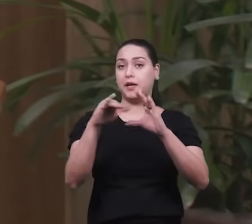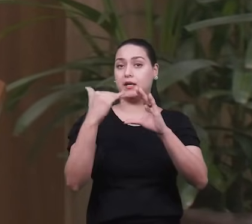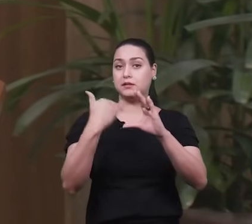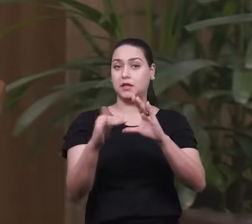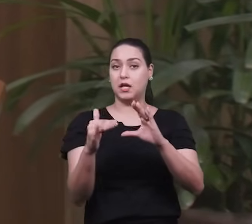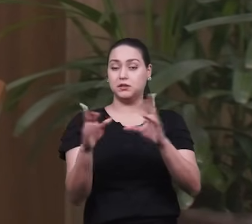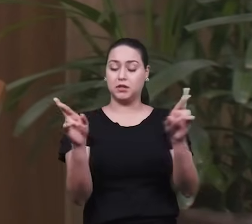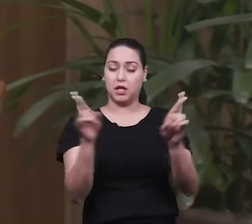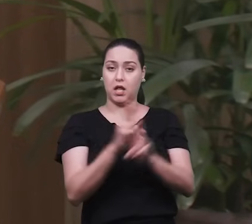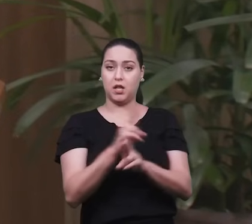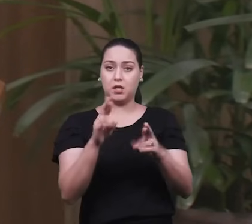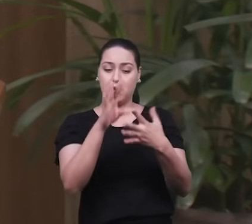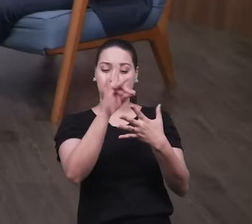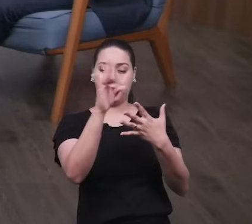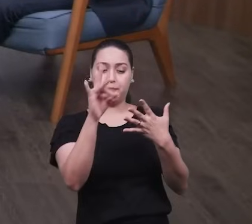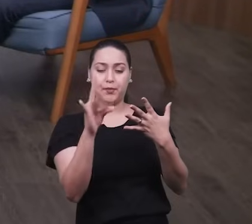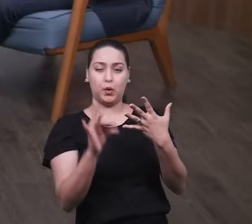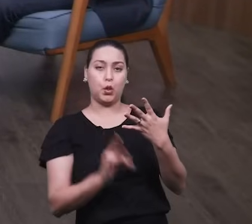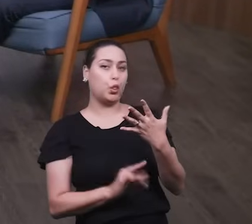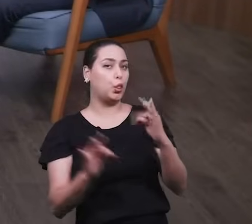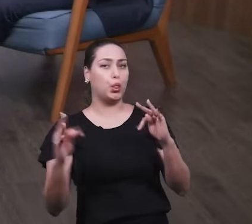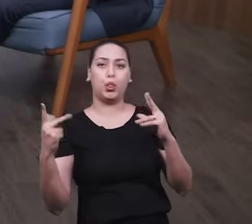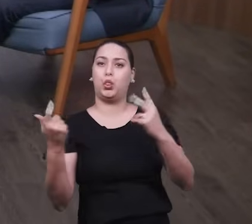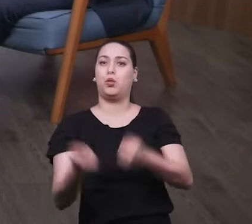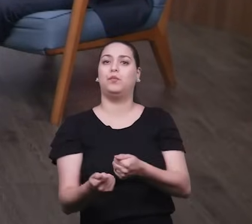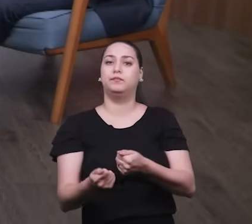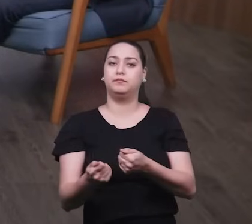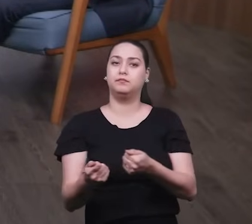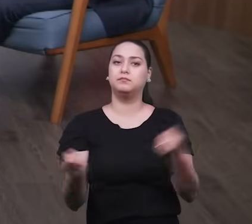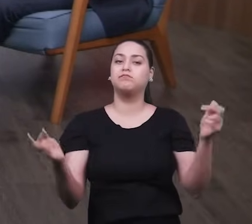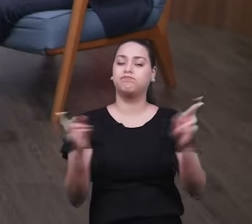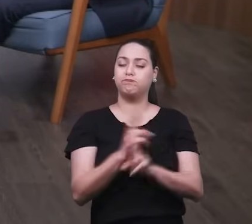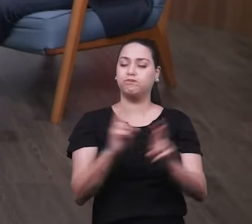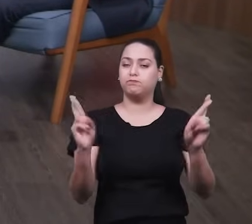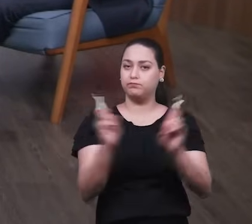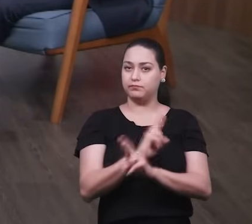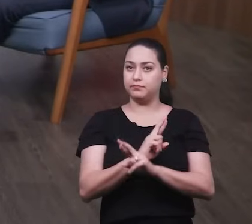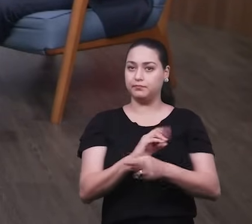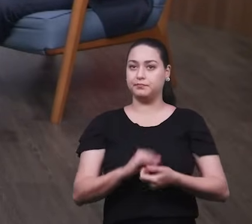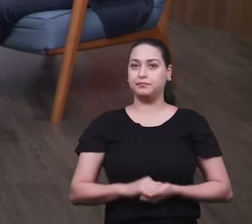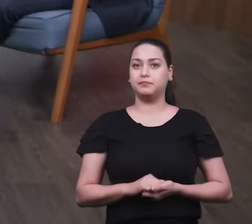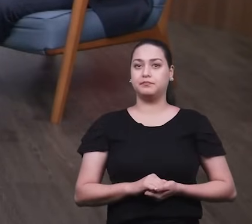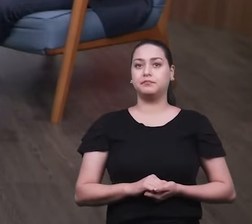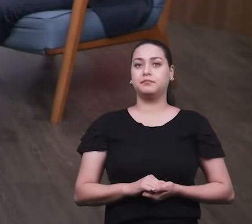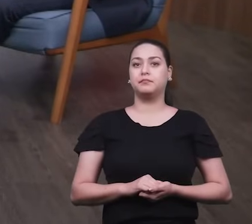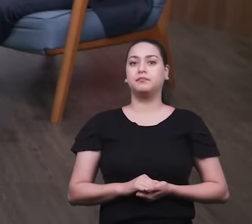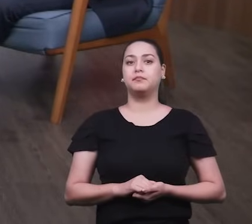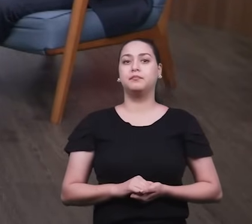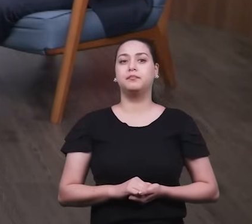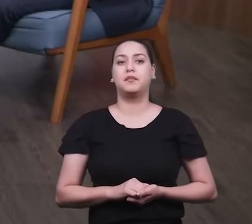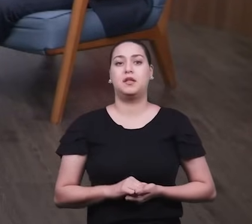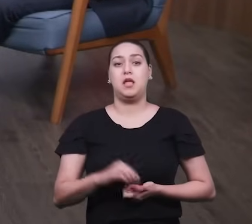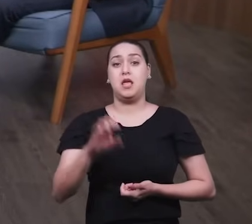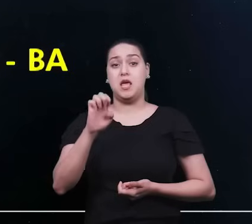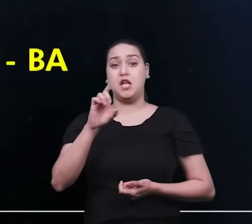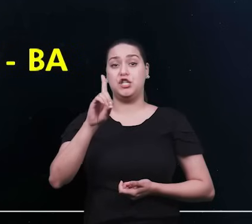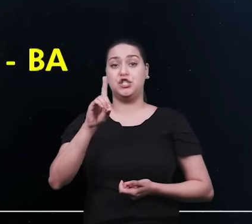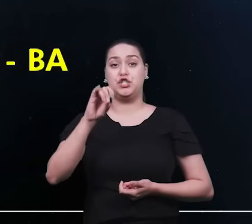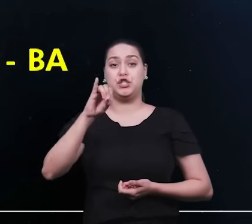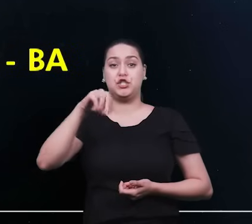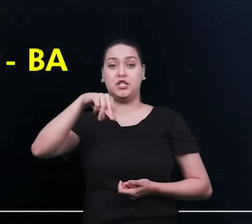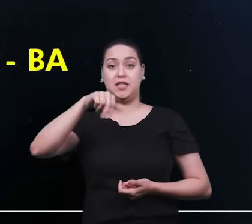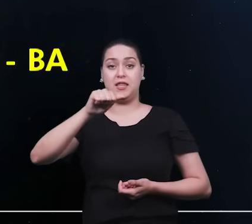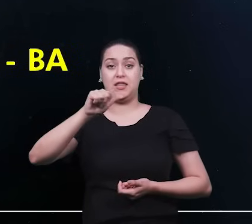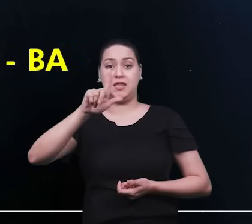em sintonia com todo o conteúdo do programa desta semana. Edinalva Gomes